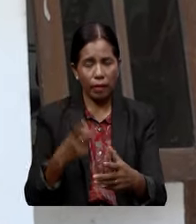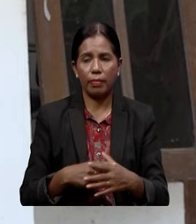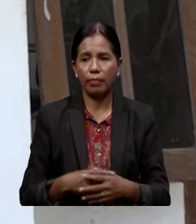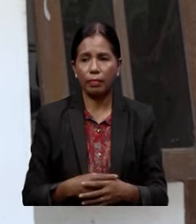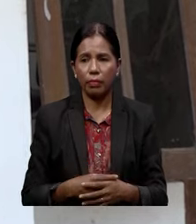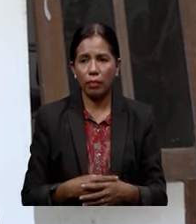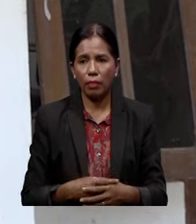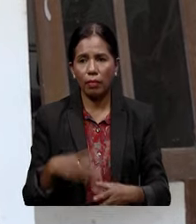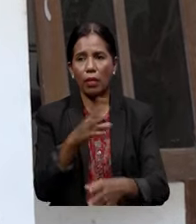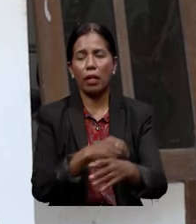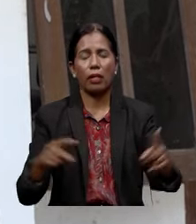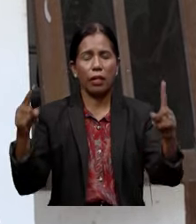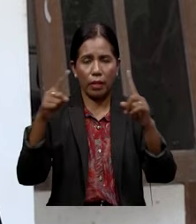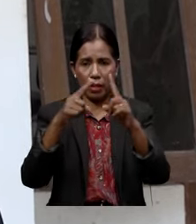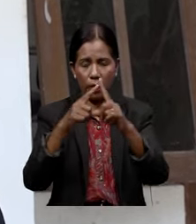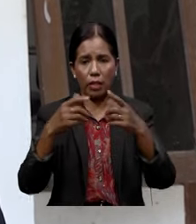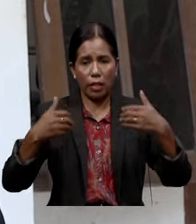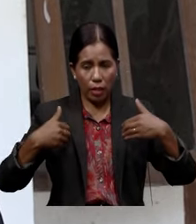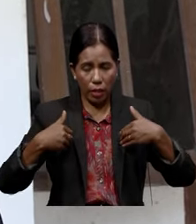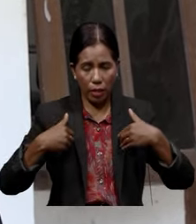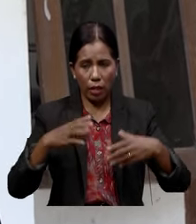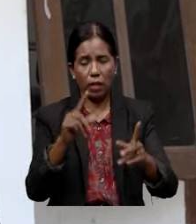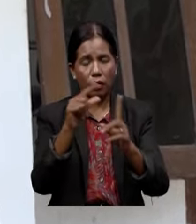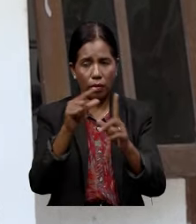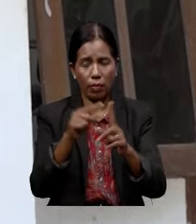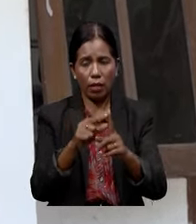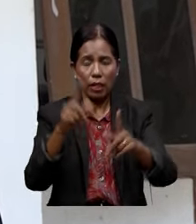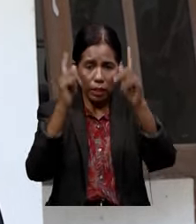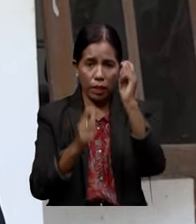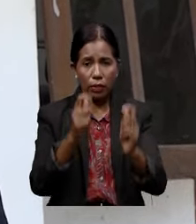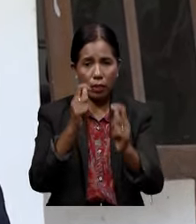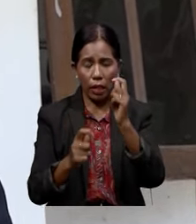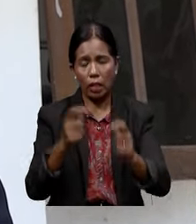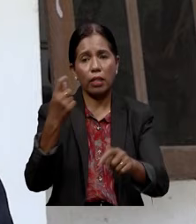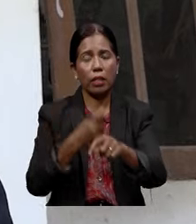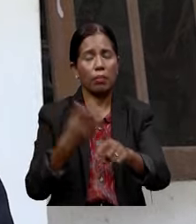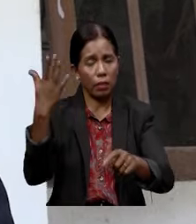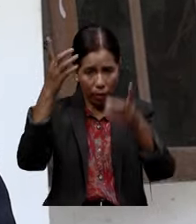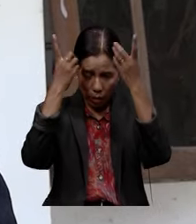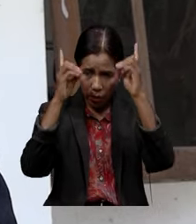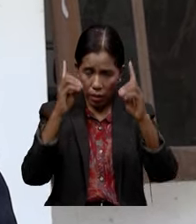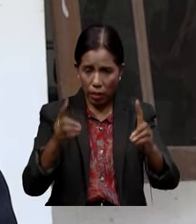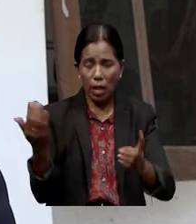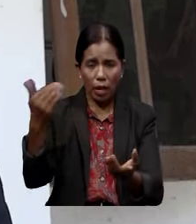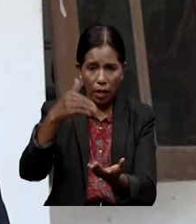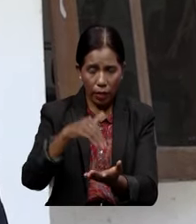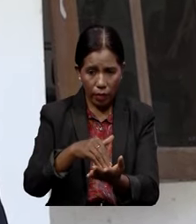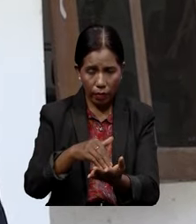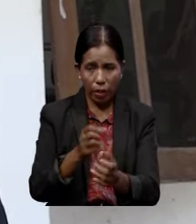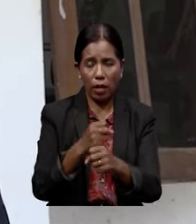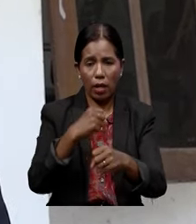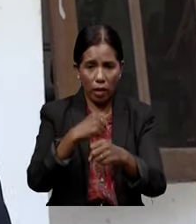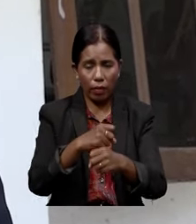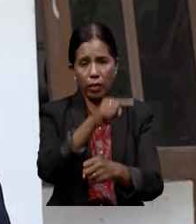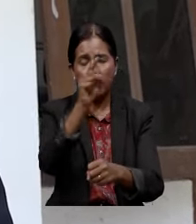e a nulidade insanável, mas o tribunal, no momento, né, para plenário, o tribunal nos decide, halo, reenvia o julgamento, o julgamento foi